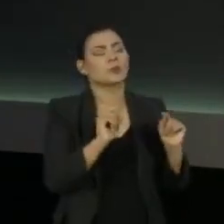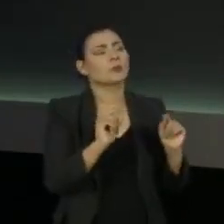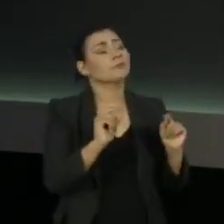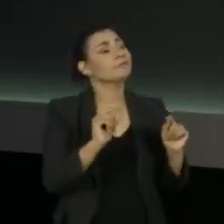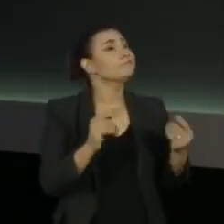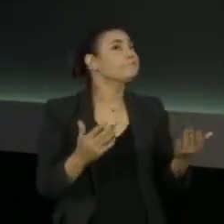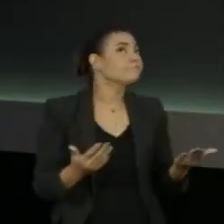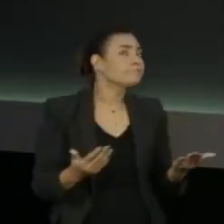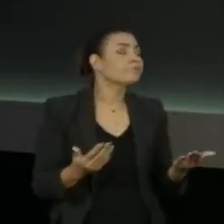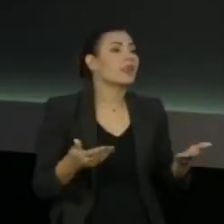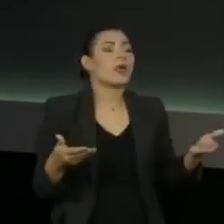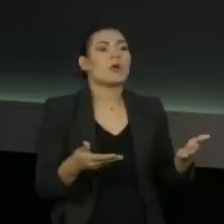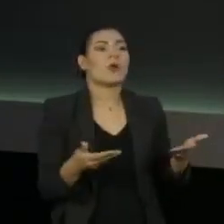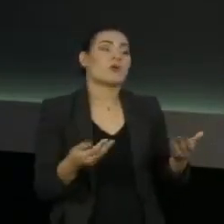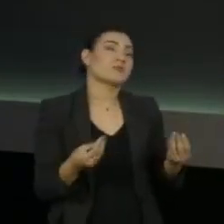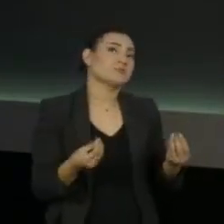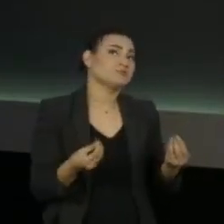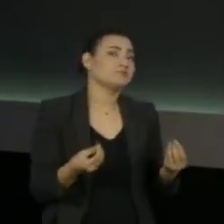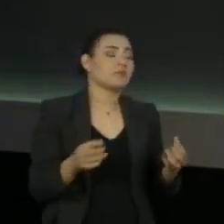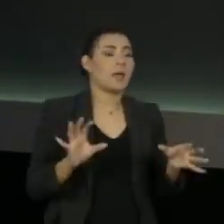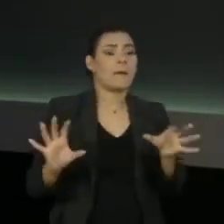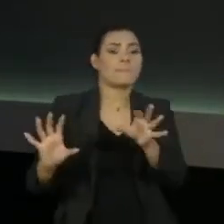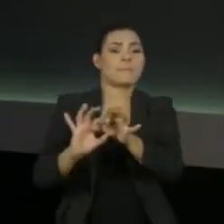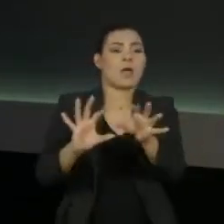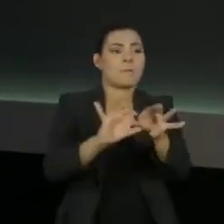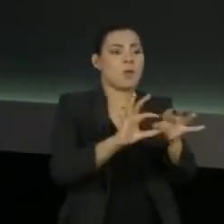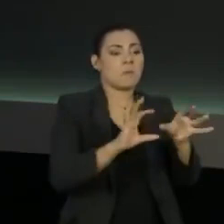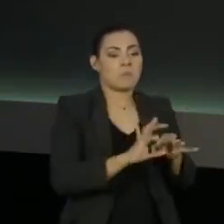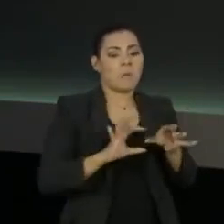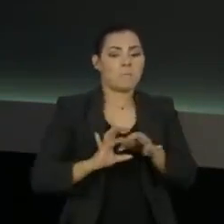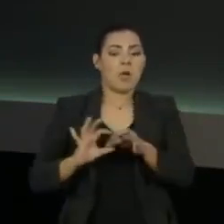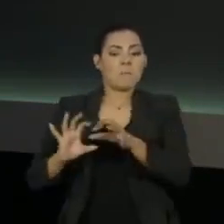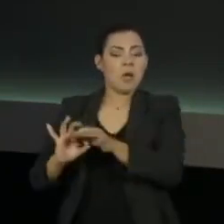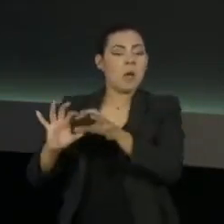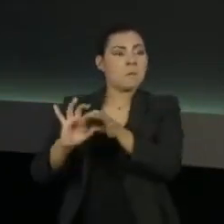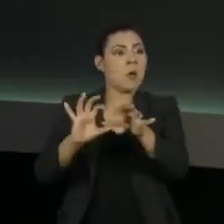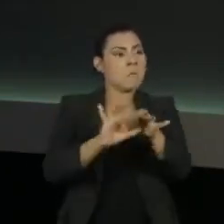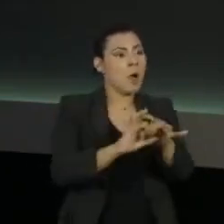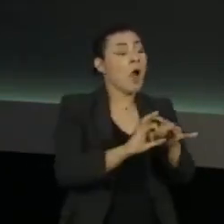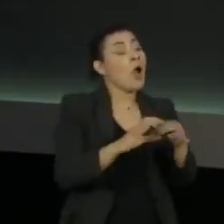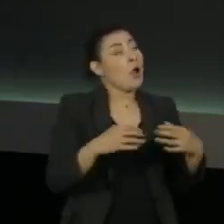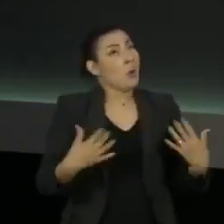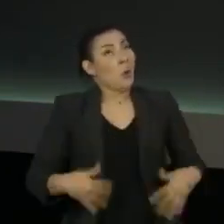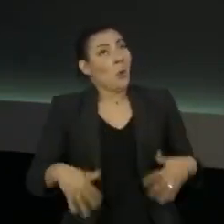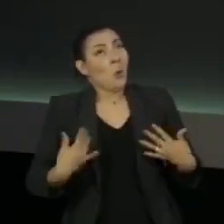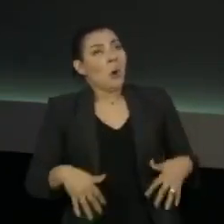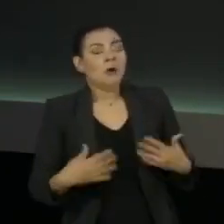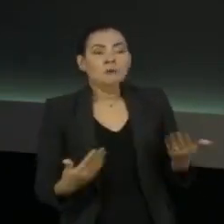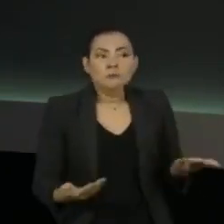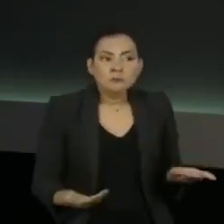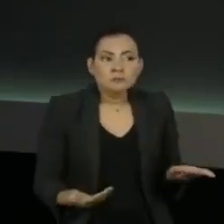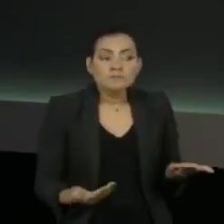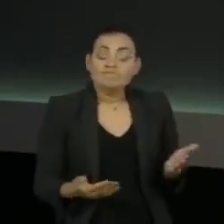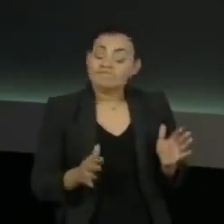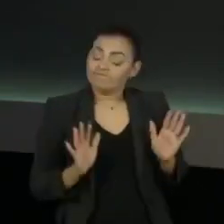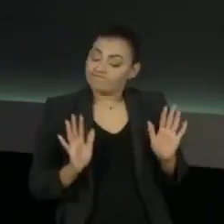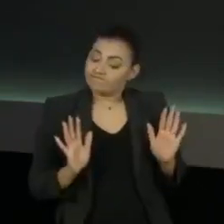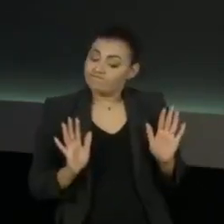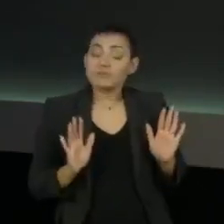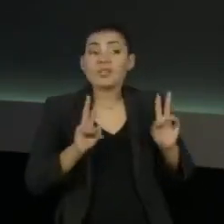essa possibilidade de conectividade e interatividade tão maior